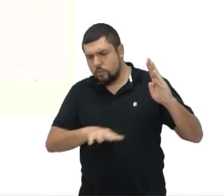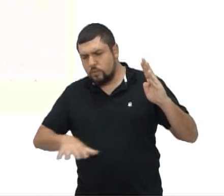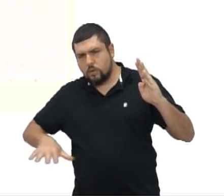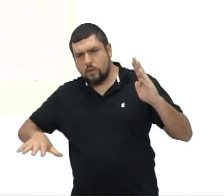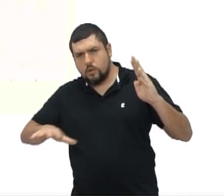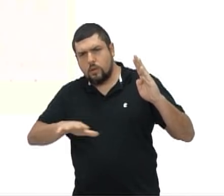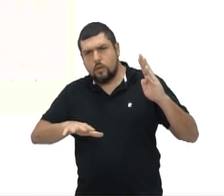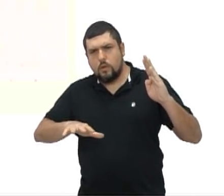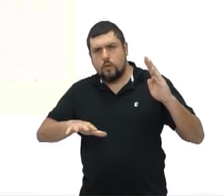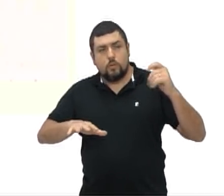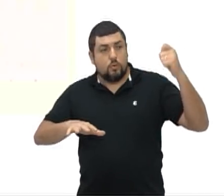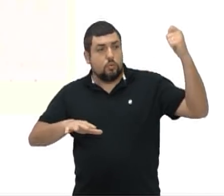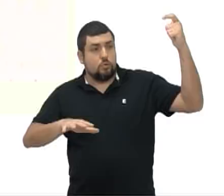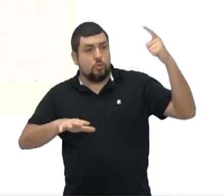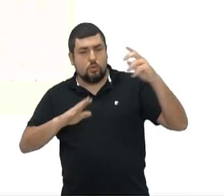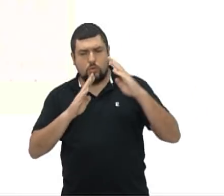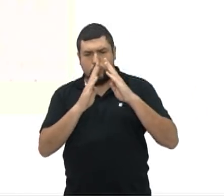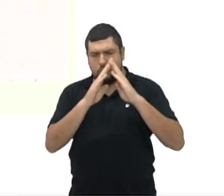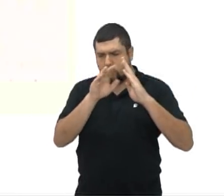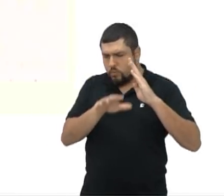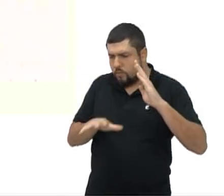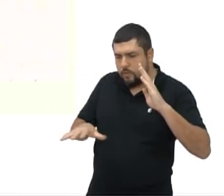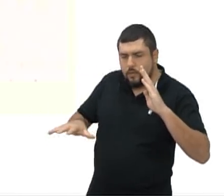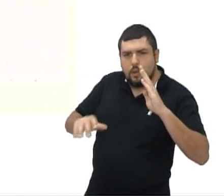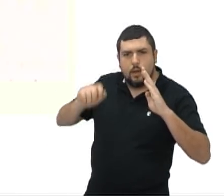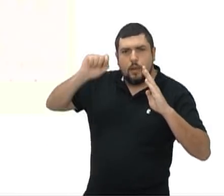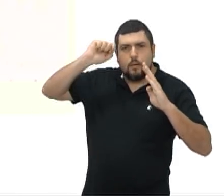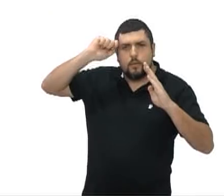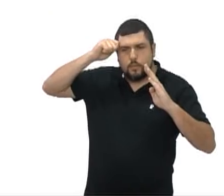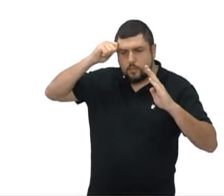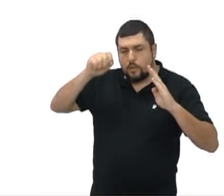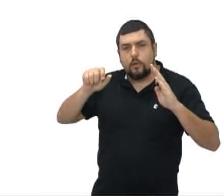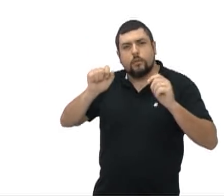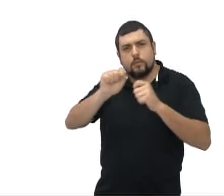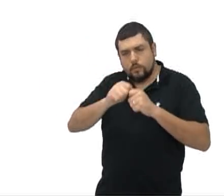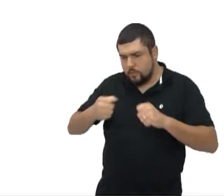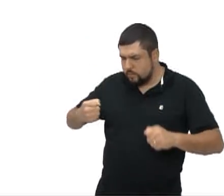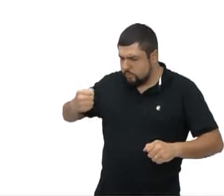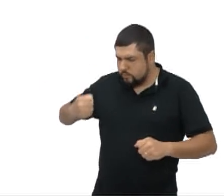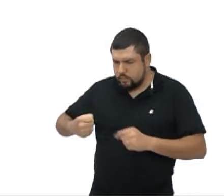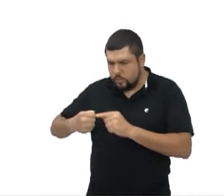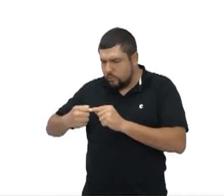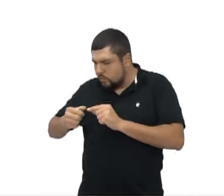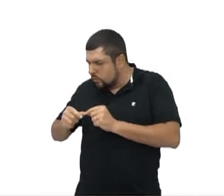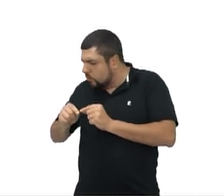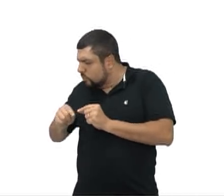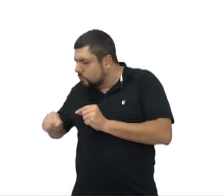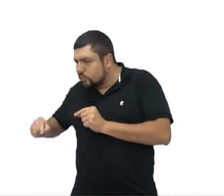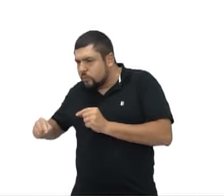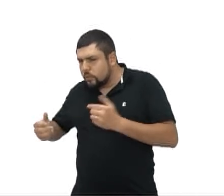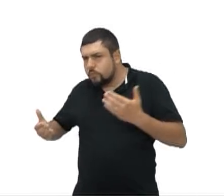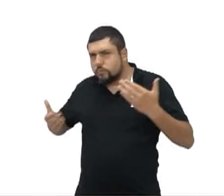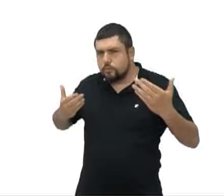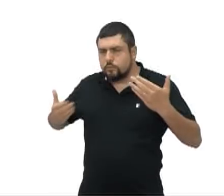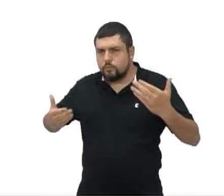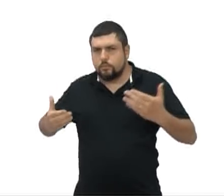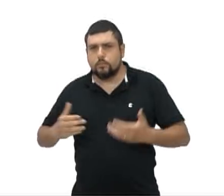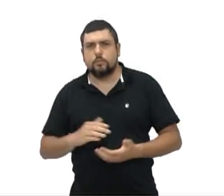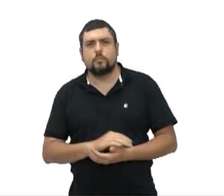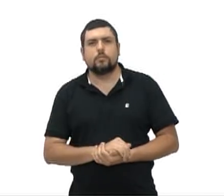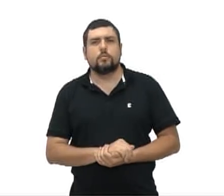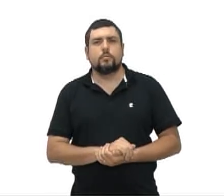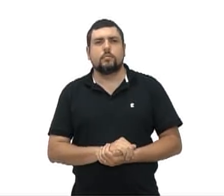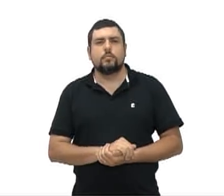para ter a sua proporção ali, o seu tamanho utilizando o bastão. No exercício 5, a